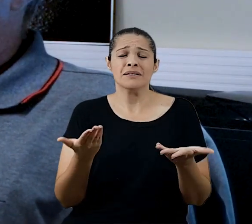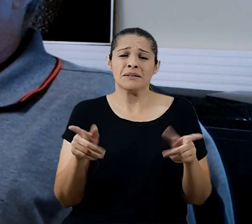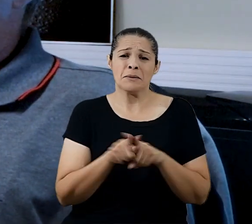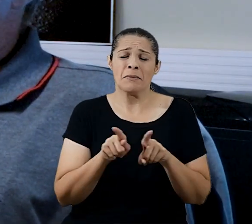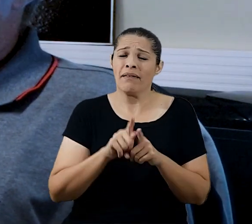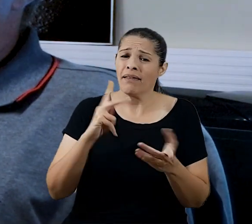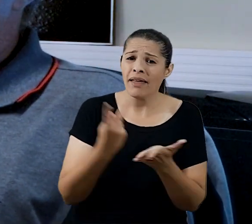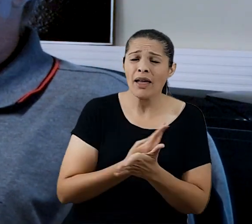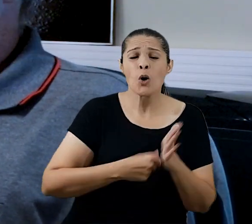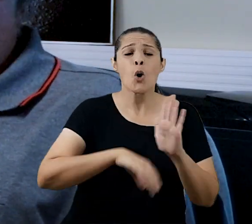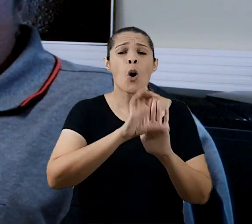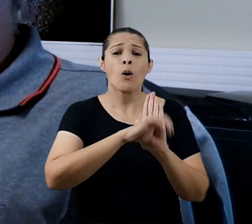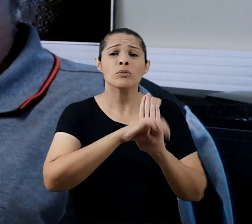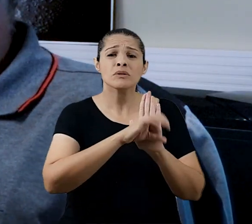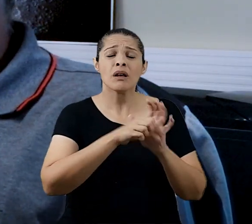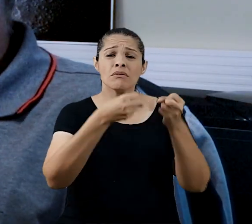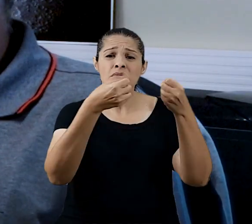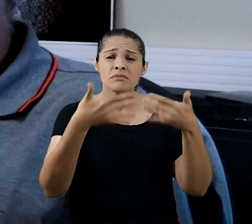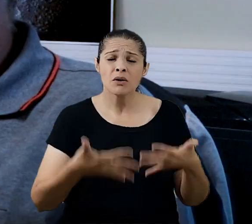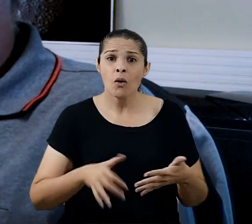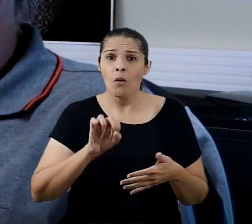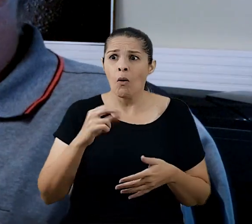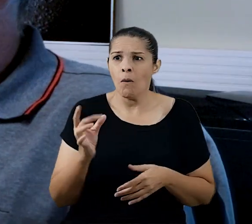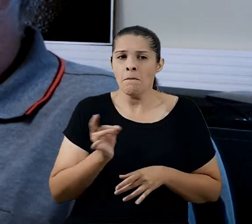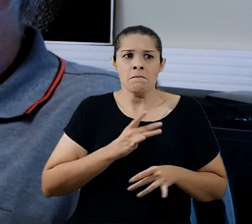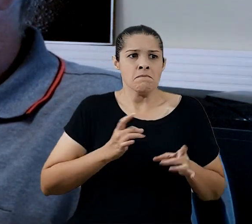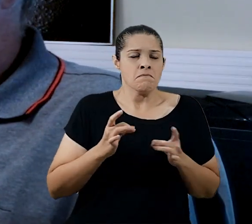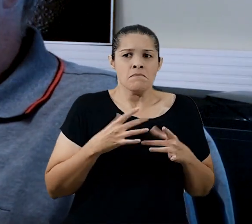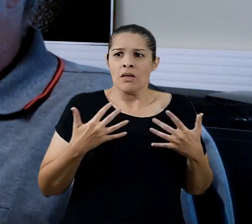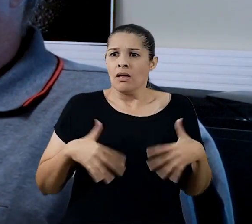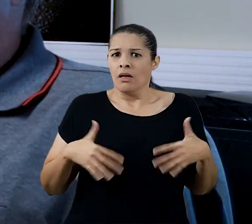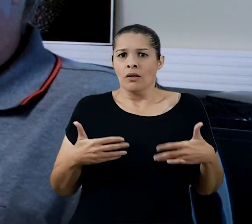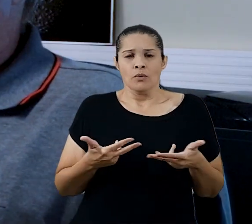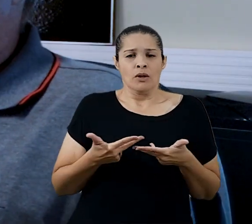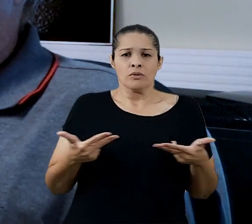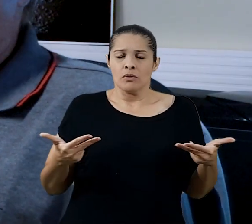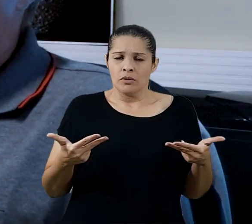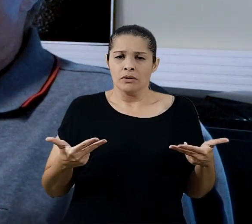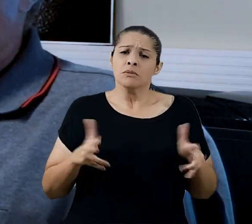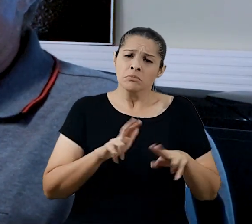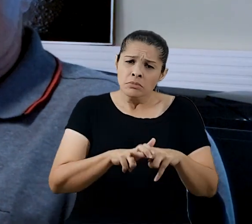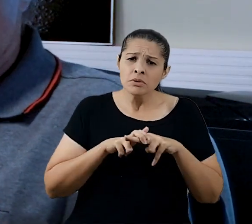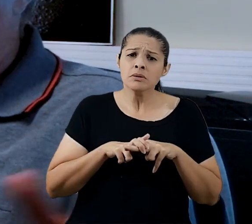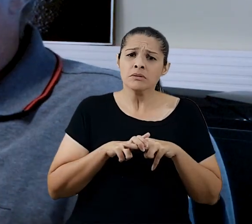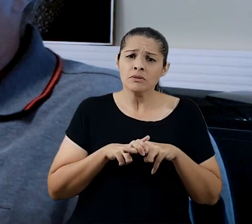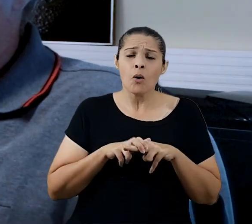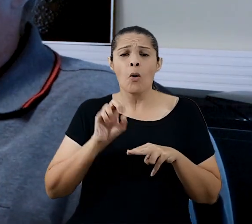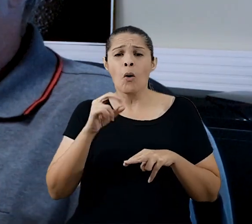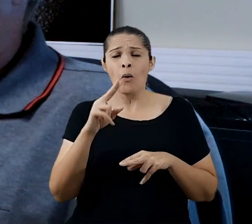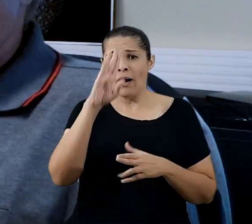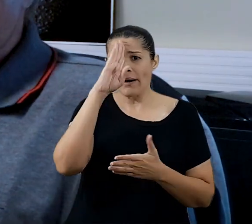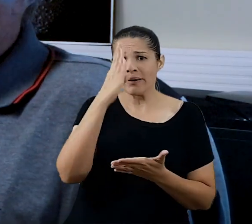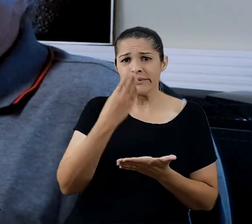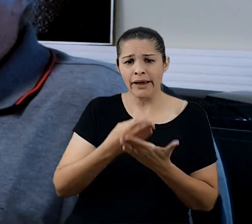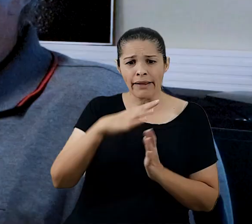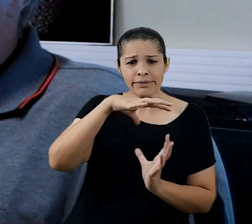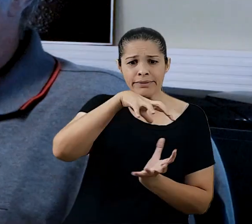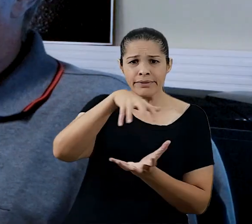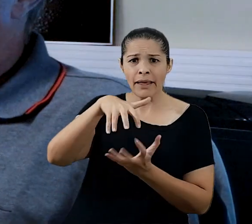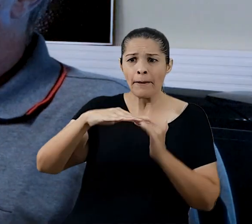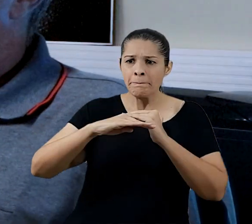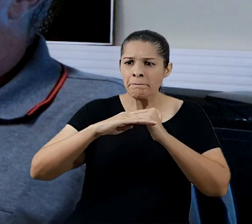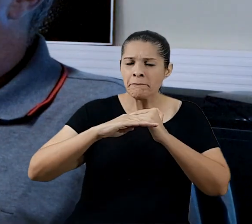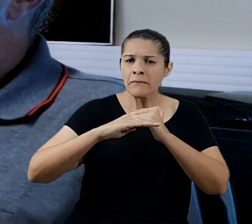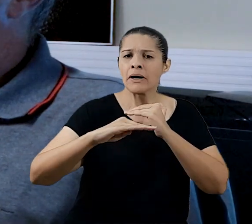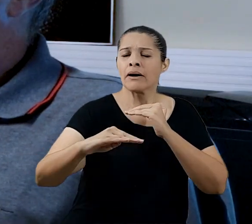né? Ou às vezes temores, né? Medo das coisas, ou acreditar que a Terra é plana,